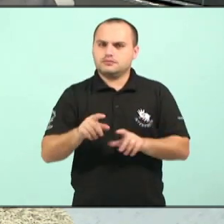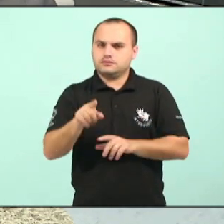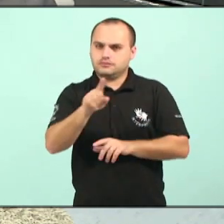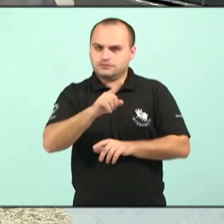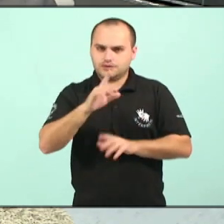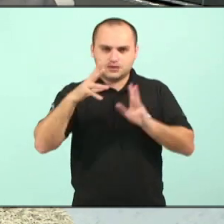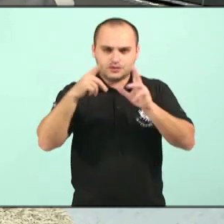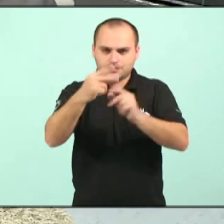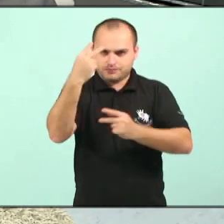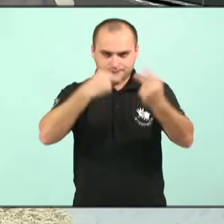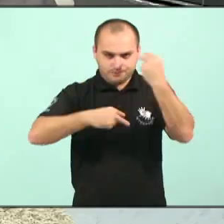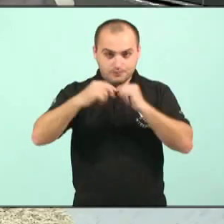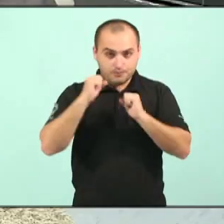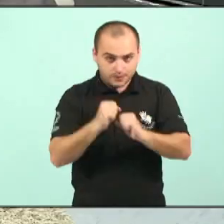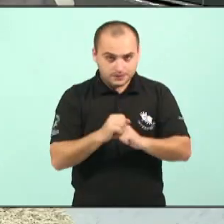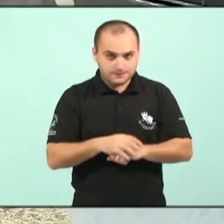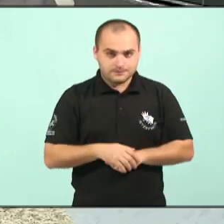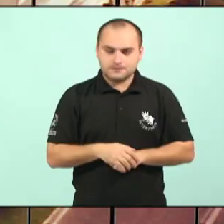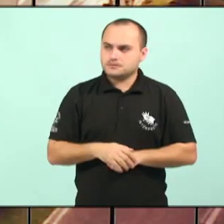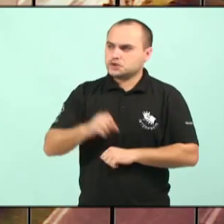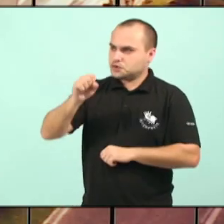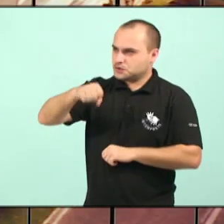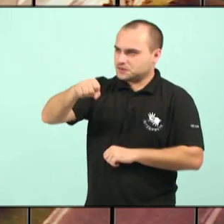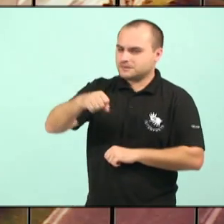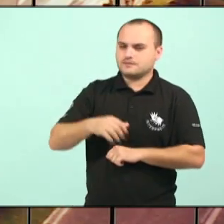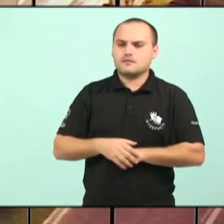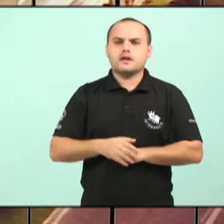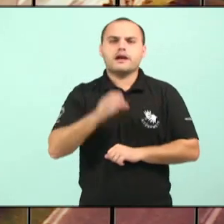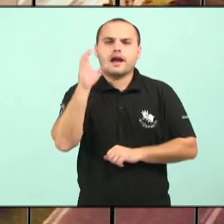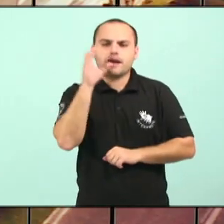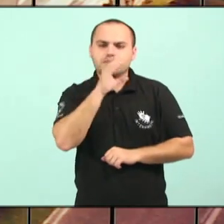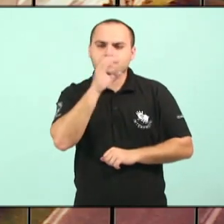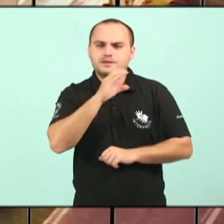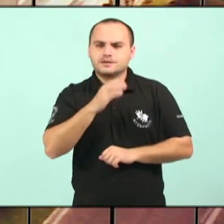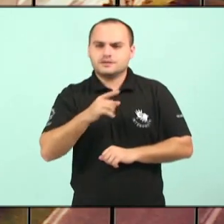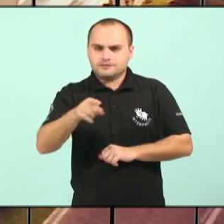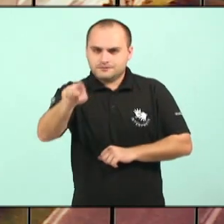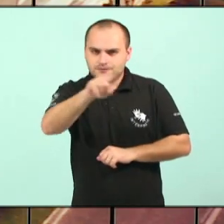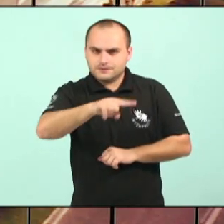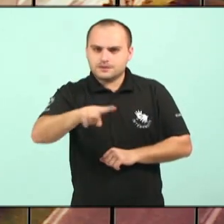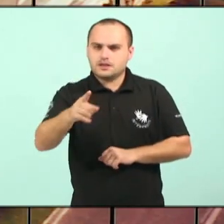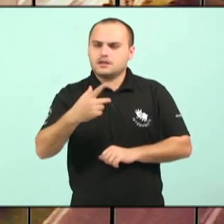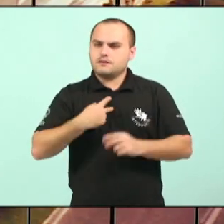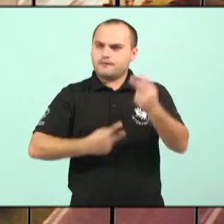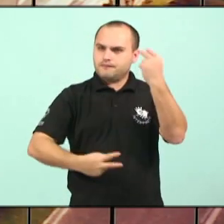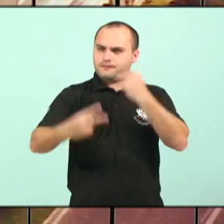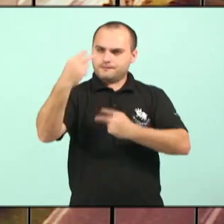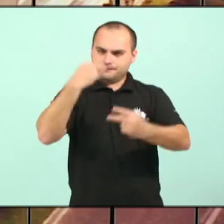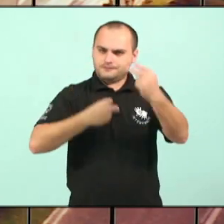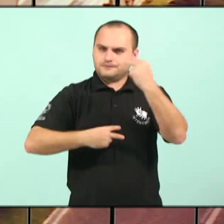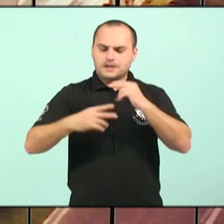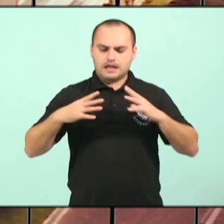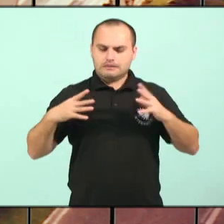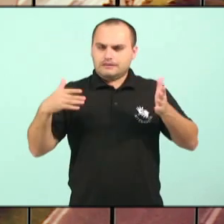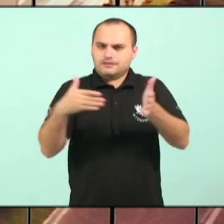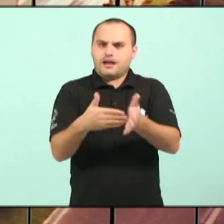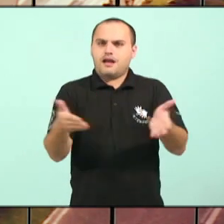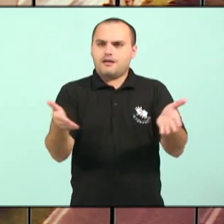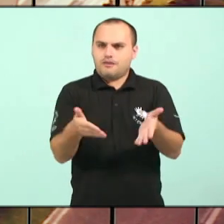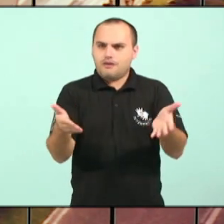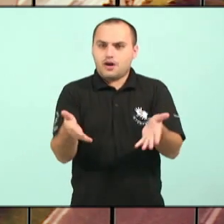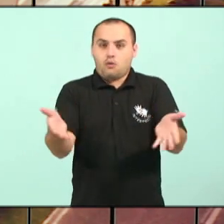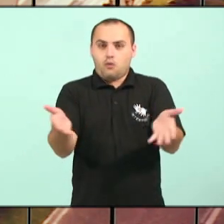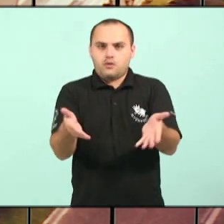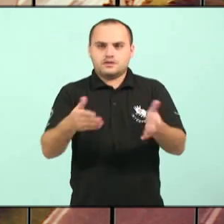a gente retornar. Pode ser, vereador? Um instante só, eu peço ao senhor e à senhora também que estão conosco até o presente momento. Hoje,